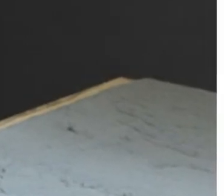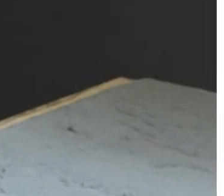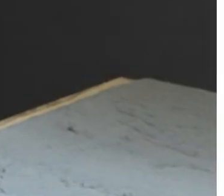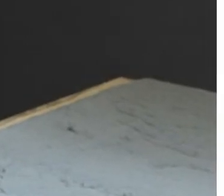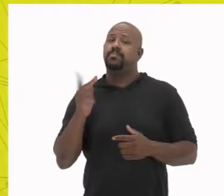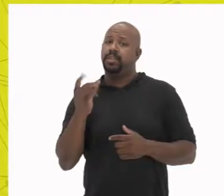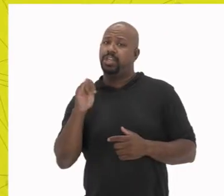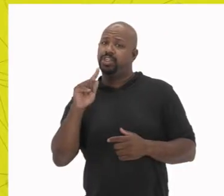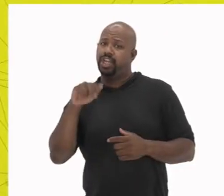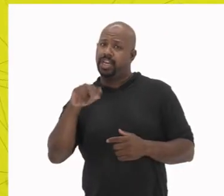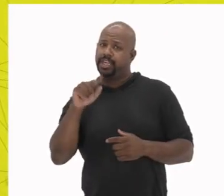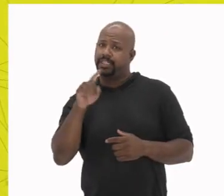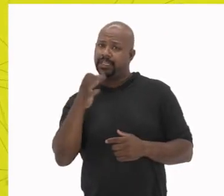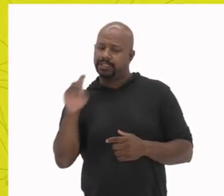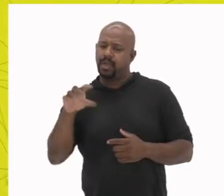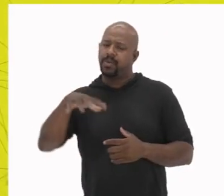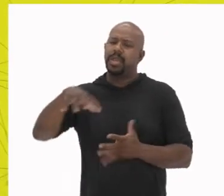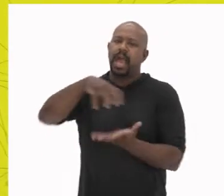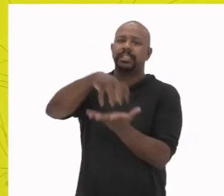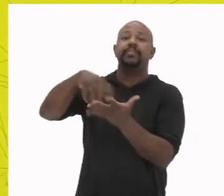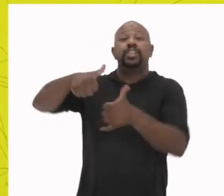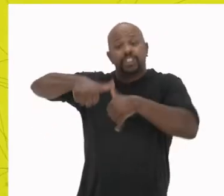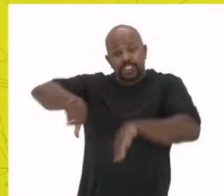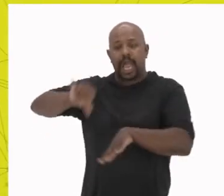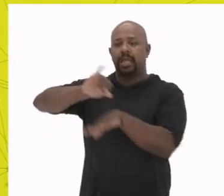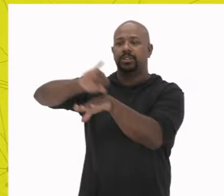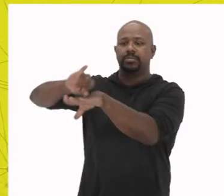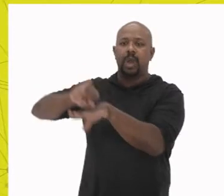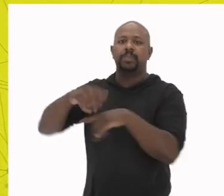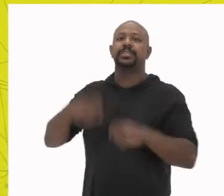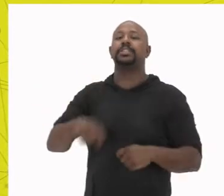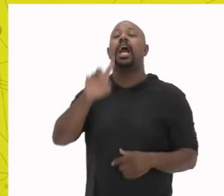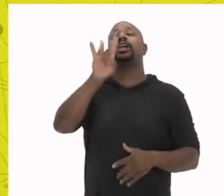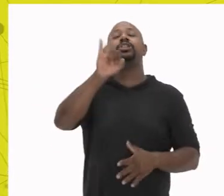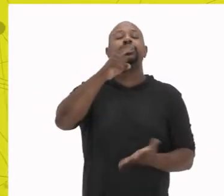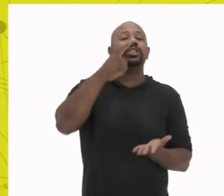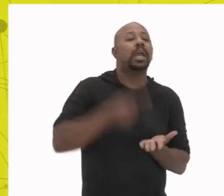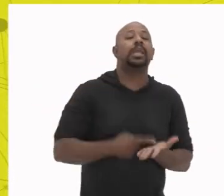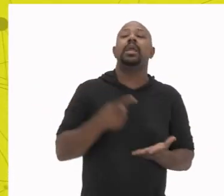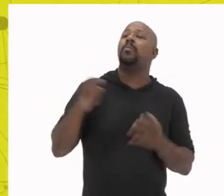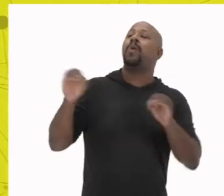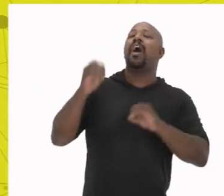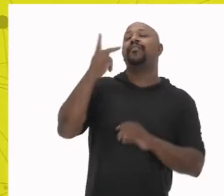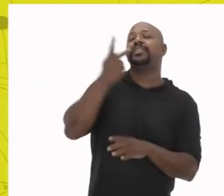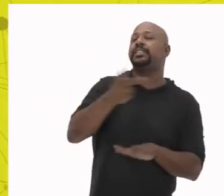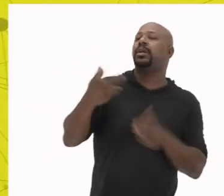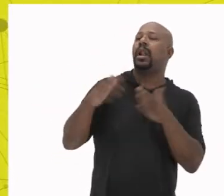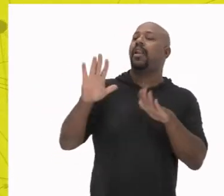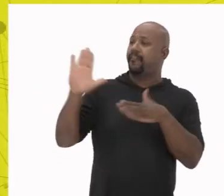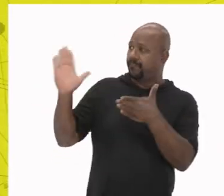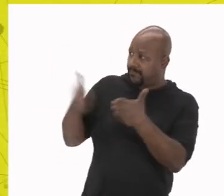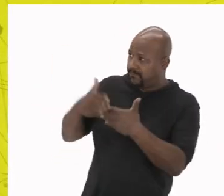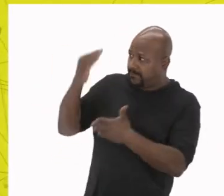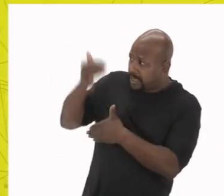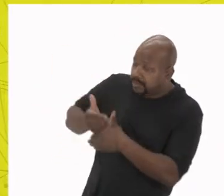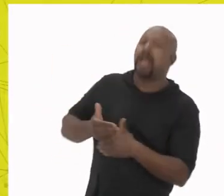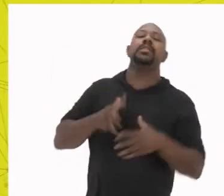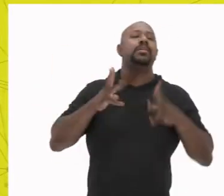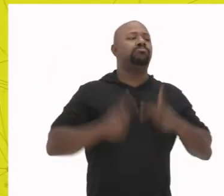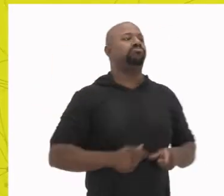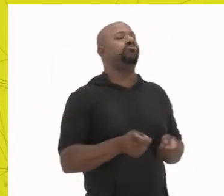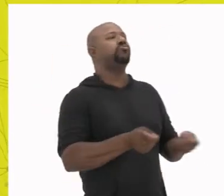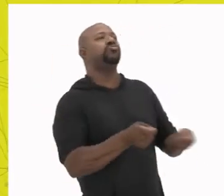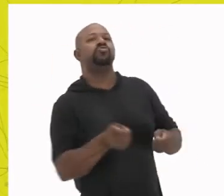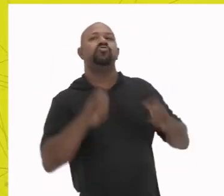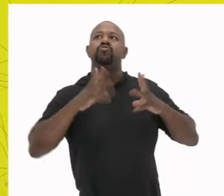mesa. A higienização em acervos em exposição devem ser realizada em dias que não há visitação aberta ao público